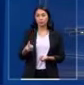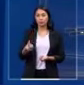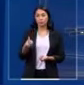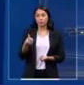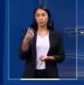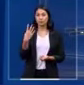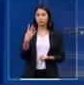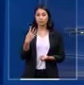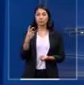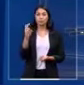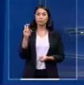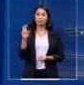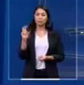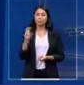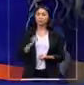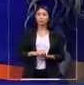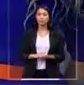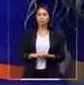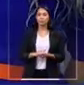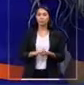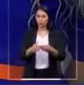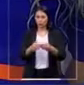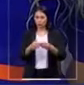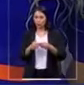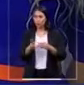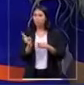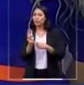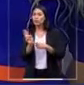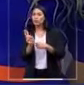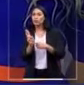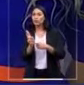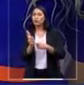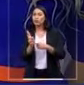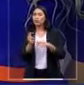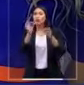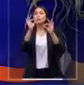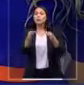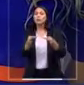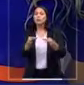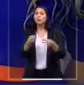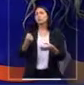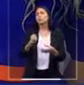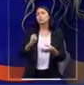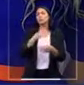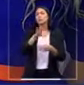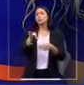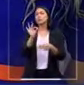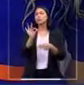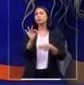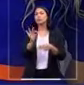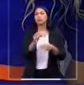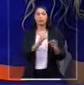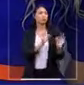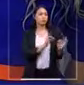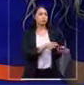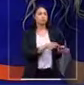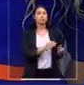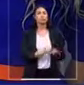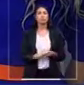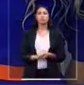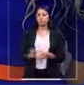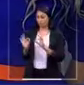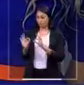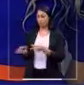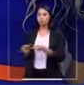e 45. Por favor, senhoras auditoras, confirmam os números sorteados? Confirmo.